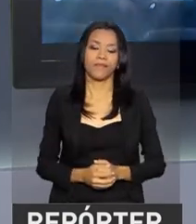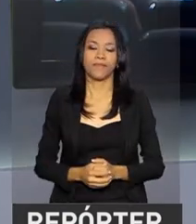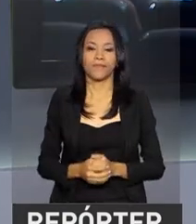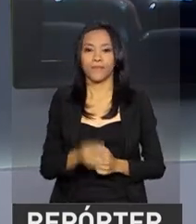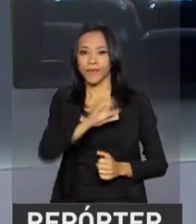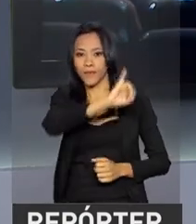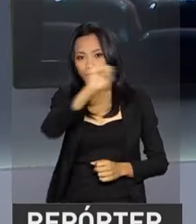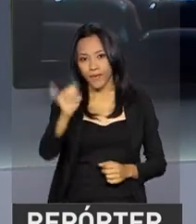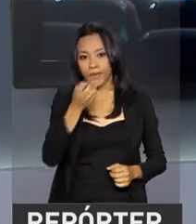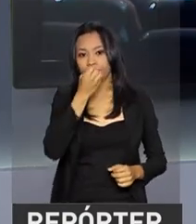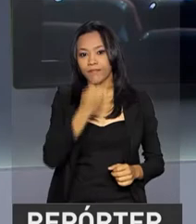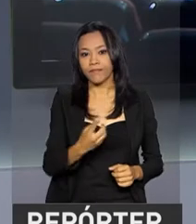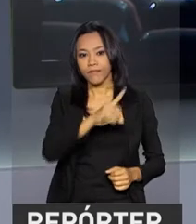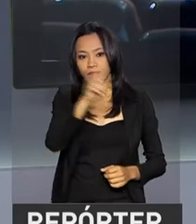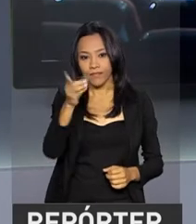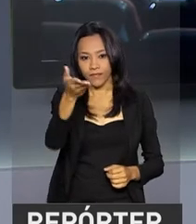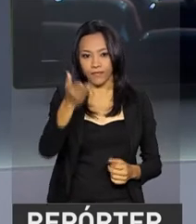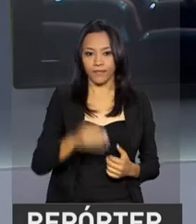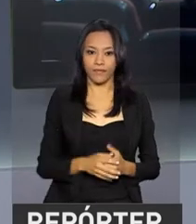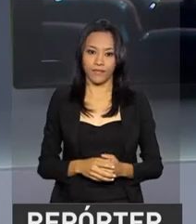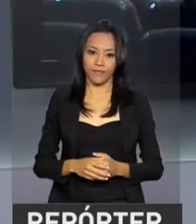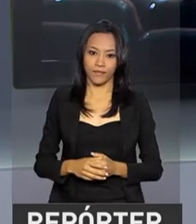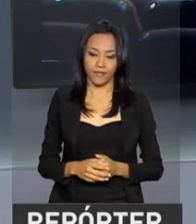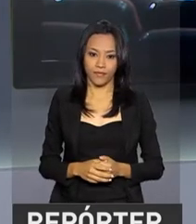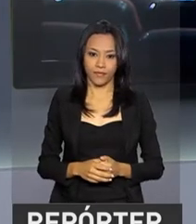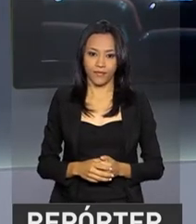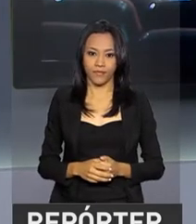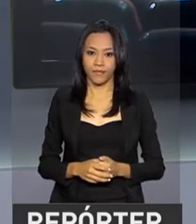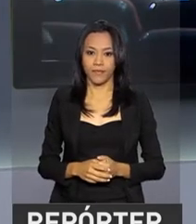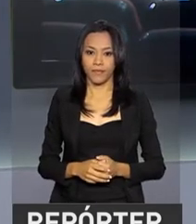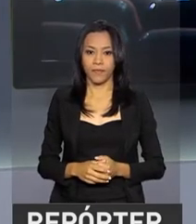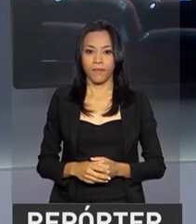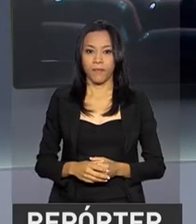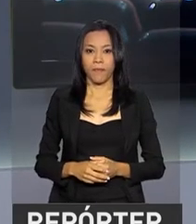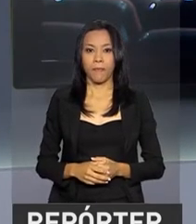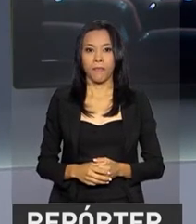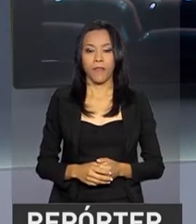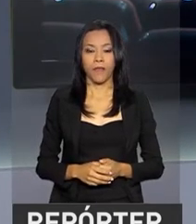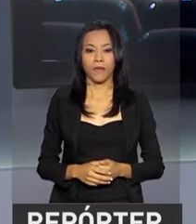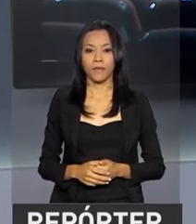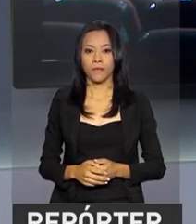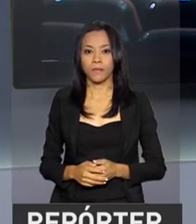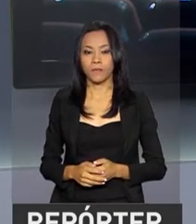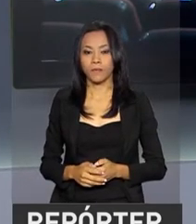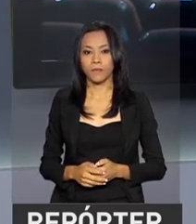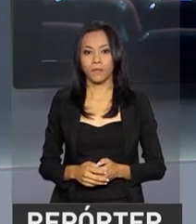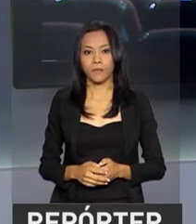Olá, Luana, bom dia para você.